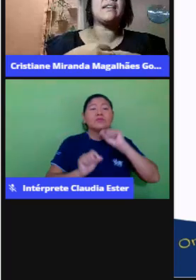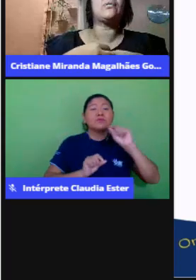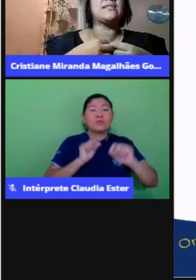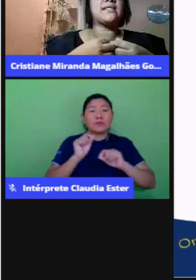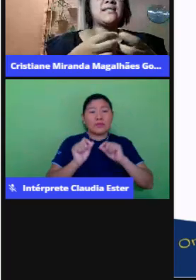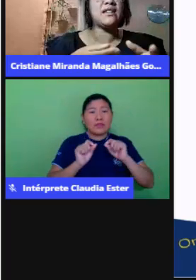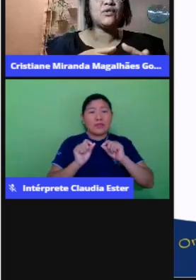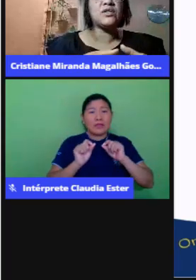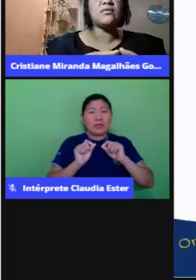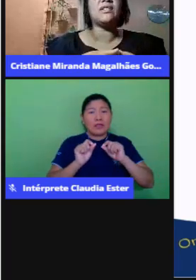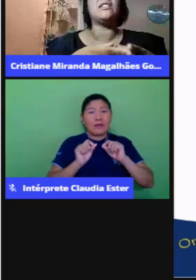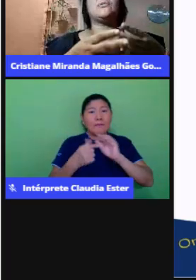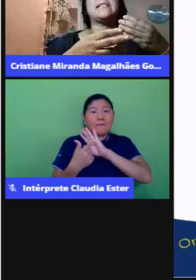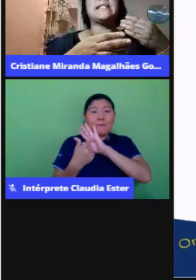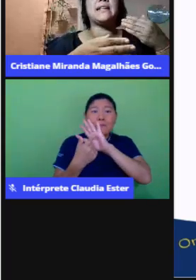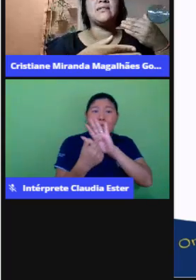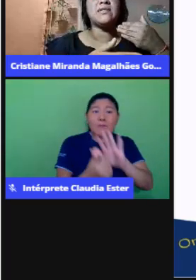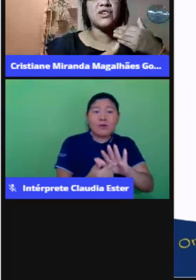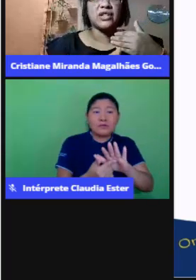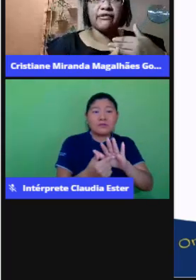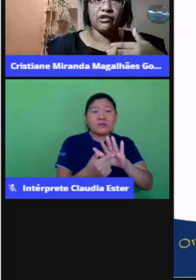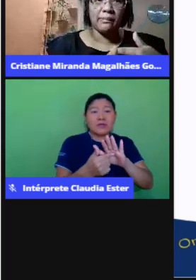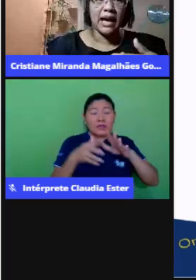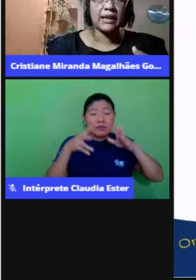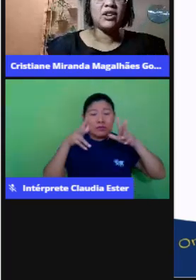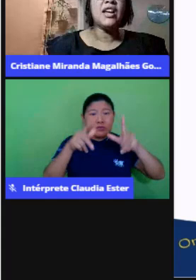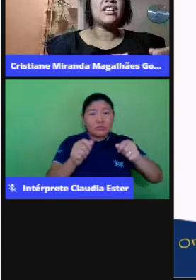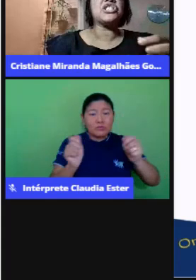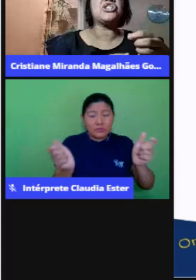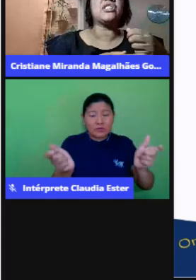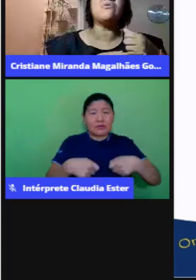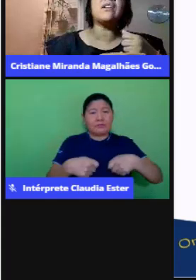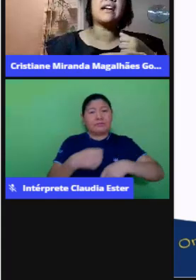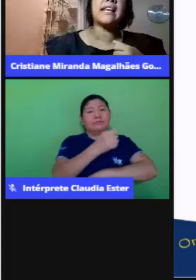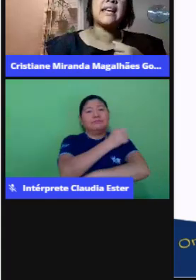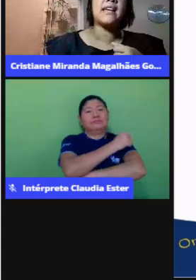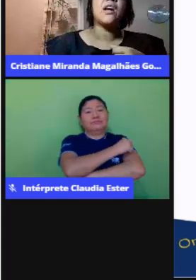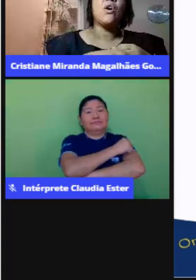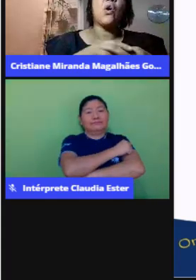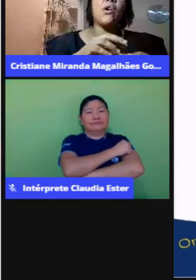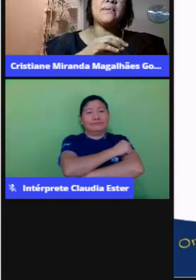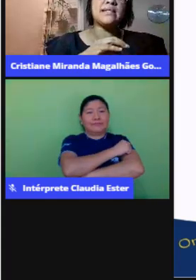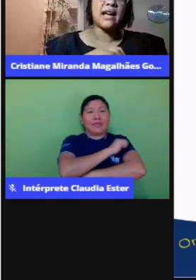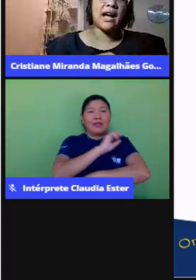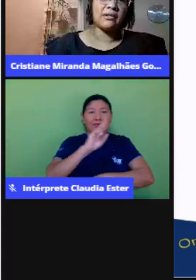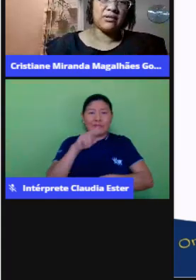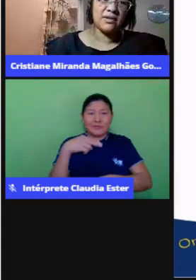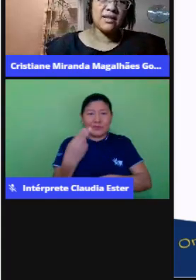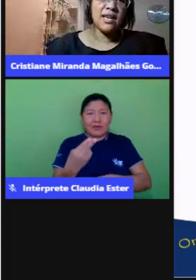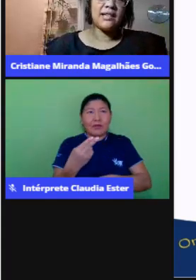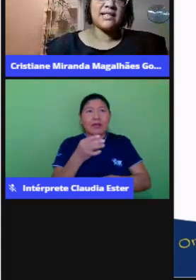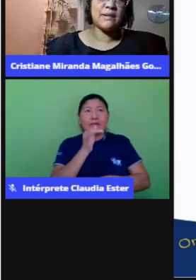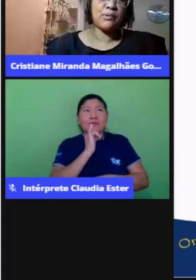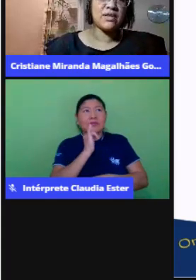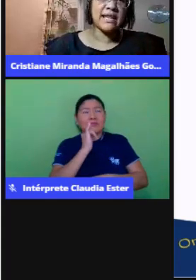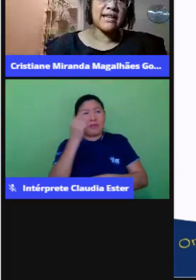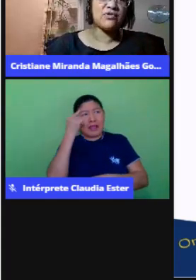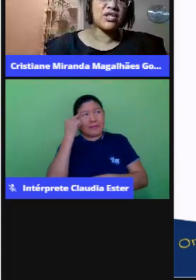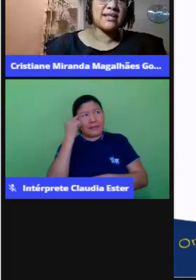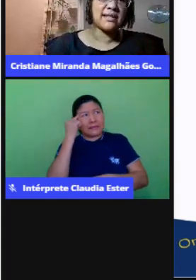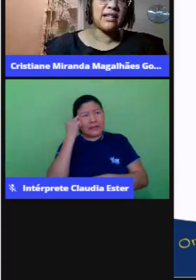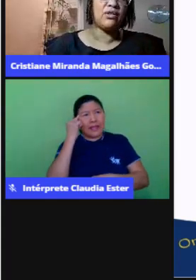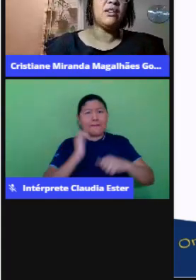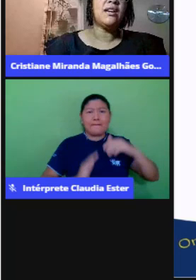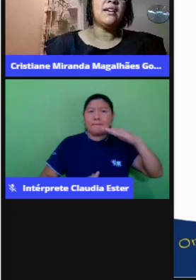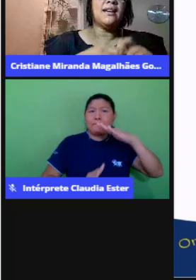esse conhecimento acessível ao estudante, mas que ele não seja deformado, que a gente não crie obstáculos nesse